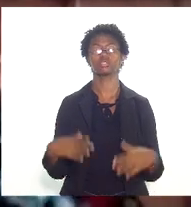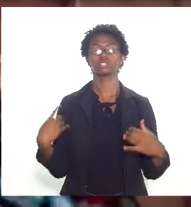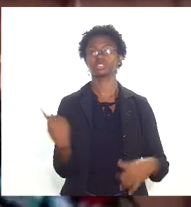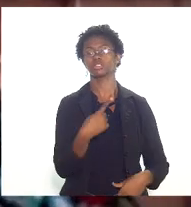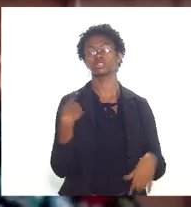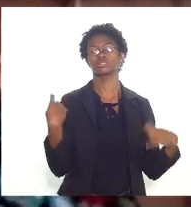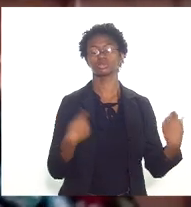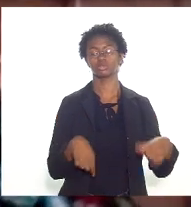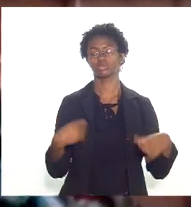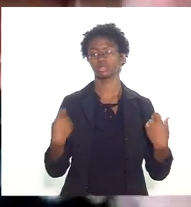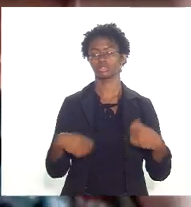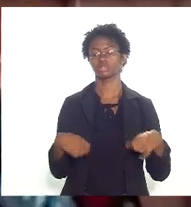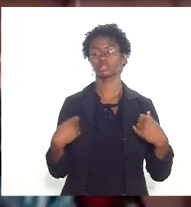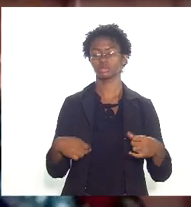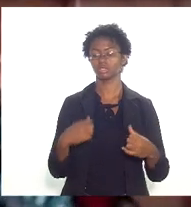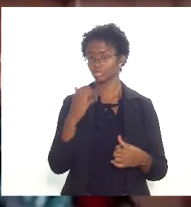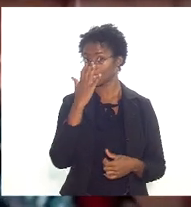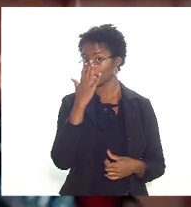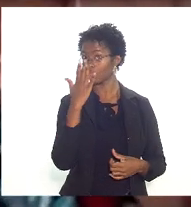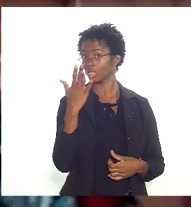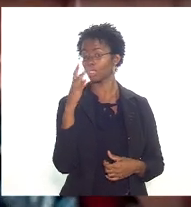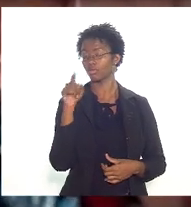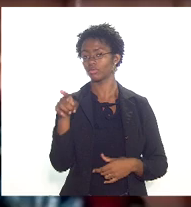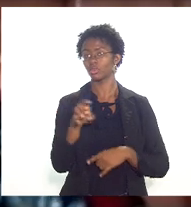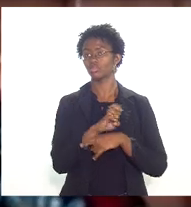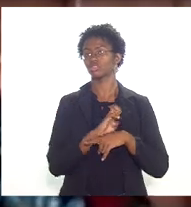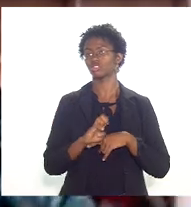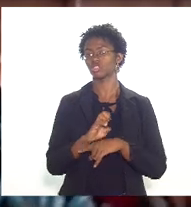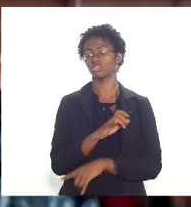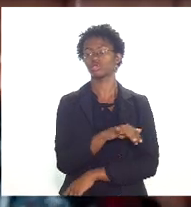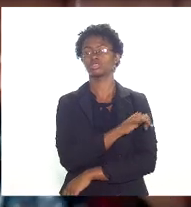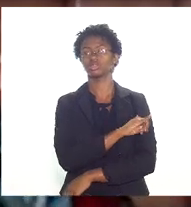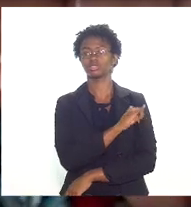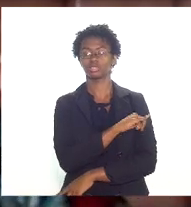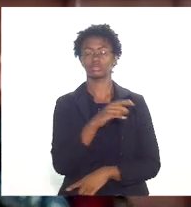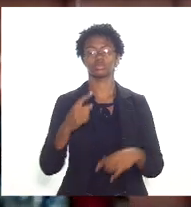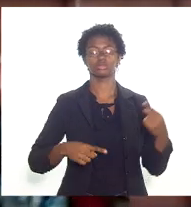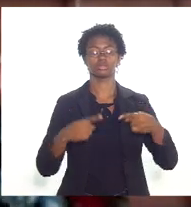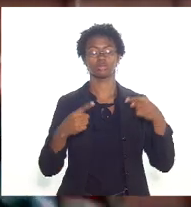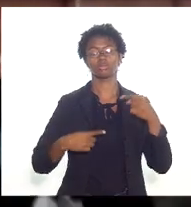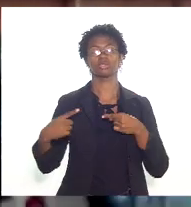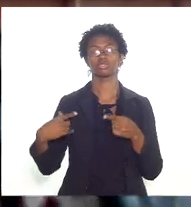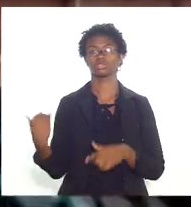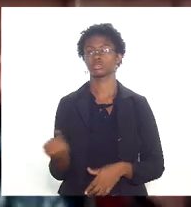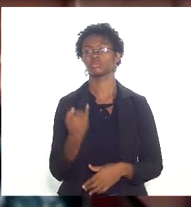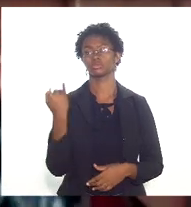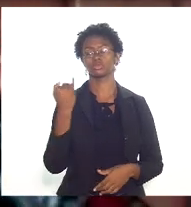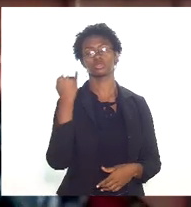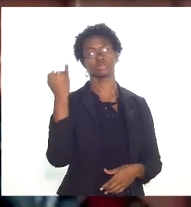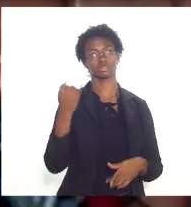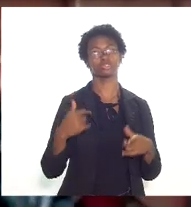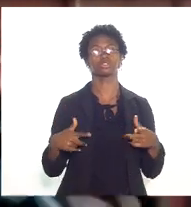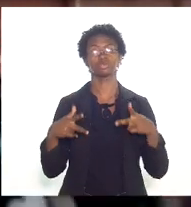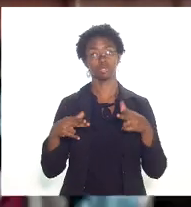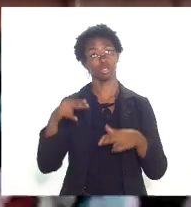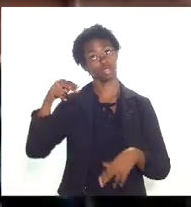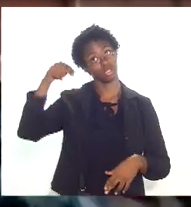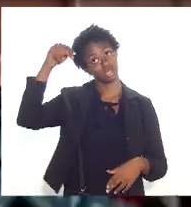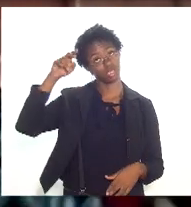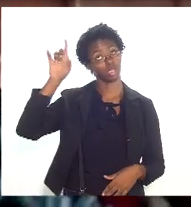precisa é enfrentar no estado do Rio de Janeiro um debate importante assim como no nordeste